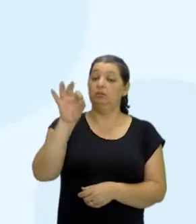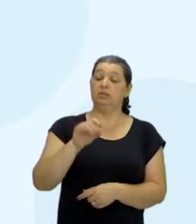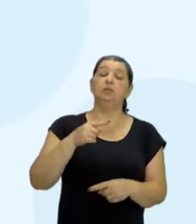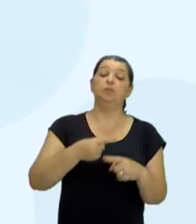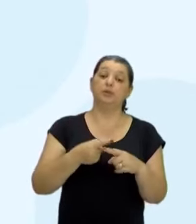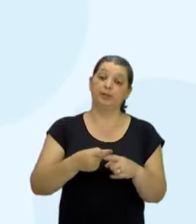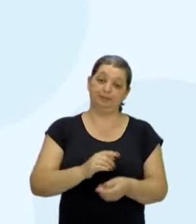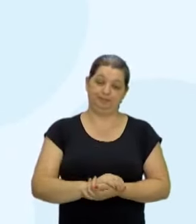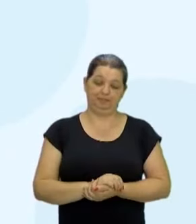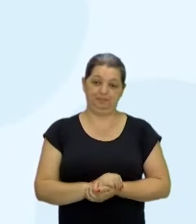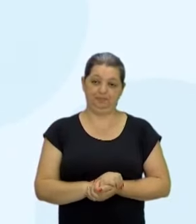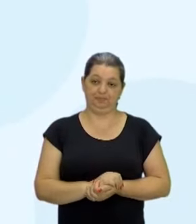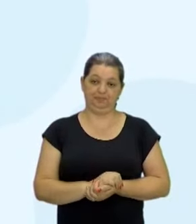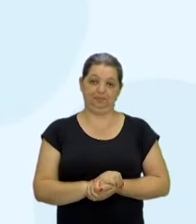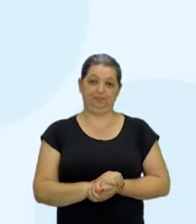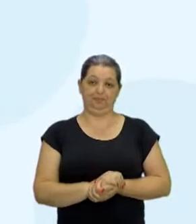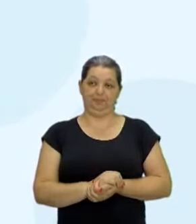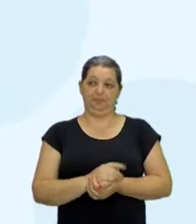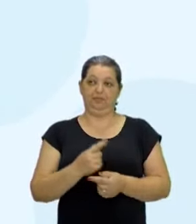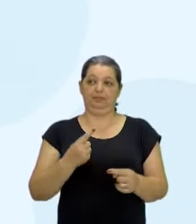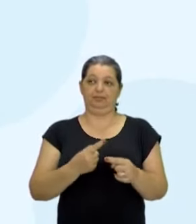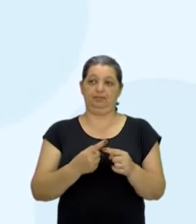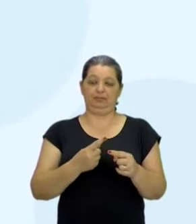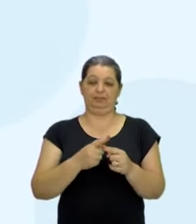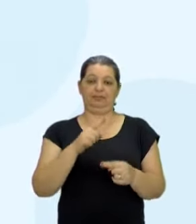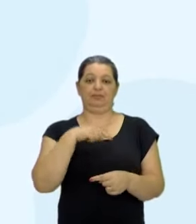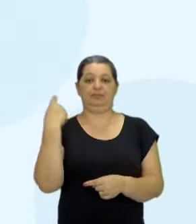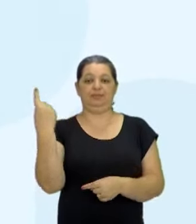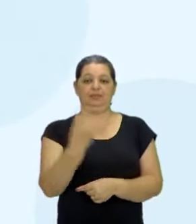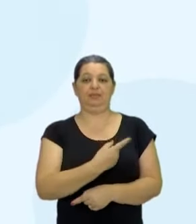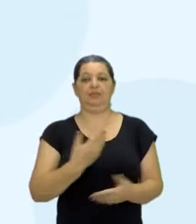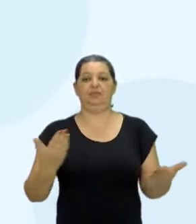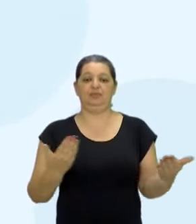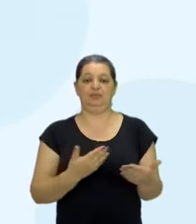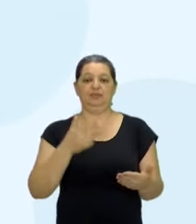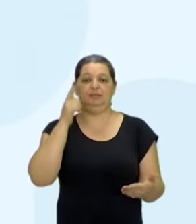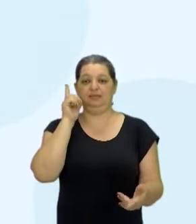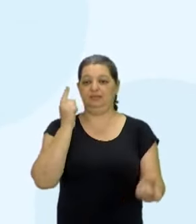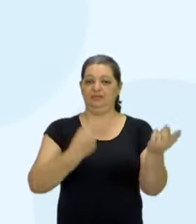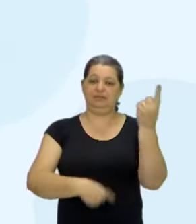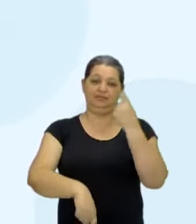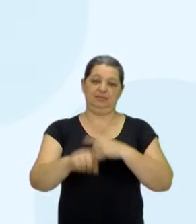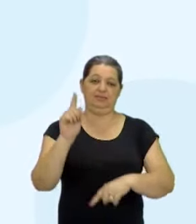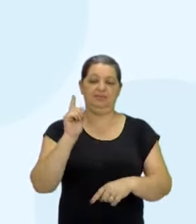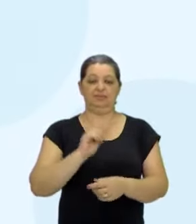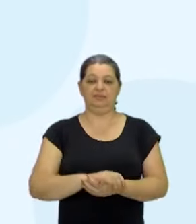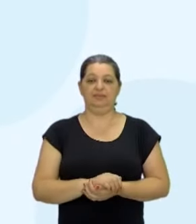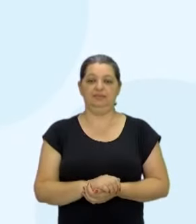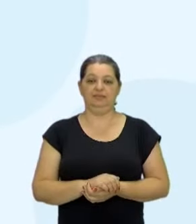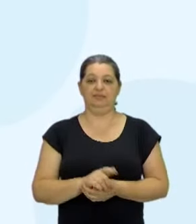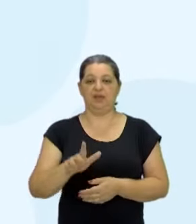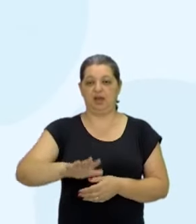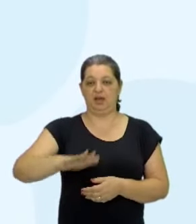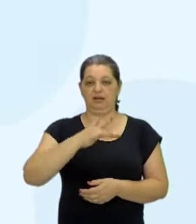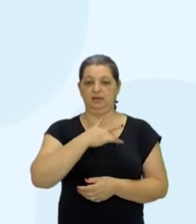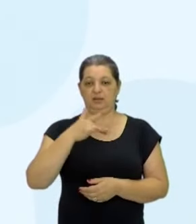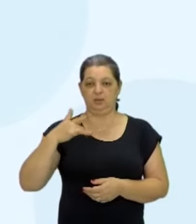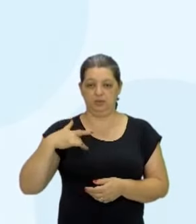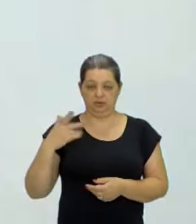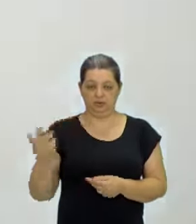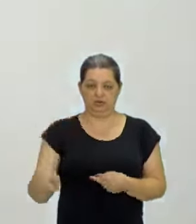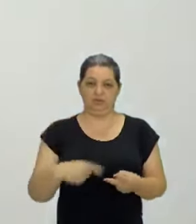quê? Porque nós hoje avançamos em dois campos específicos: health, saúde,